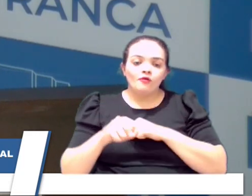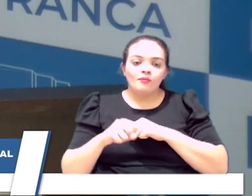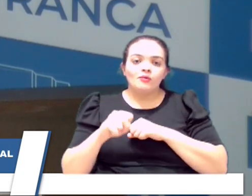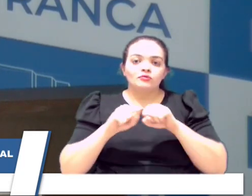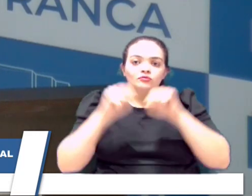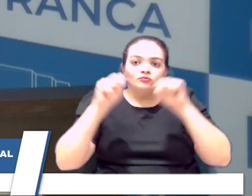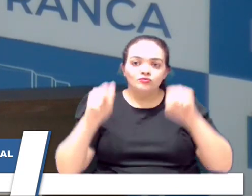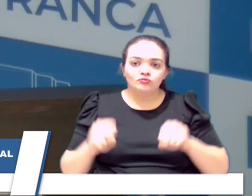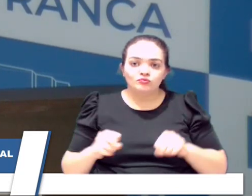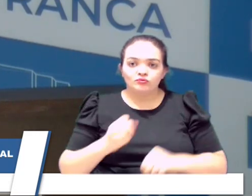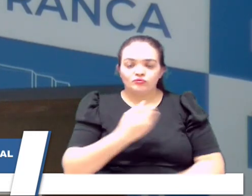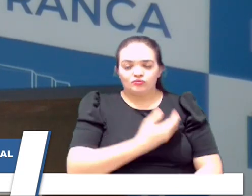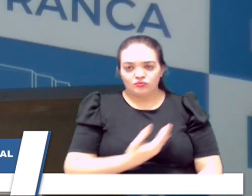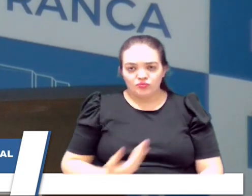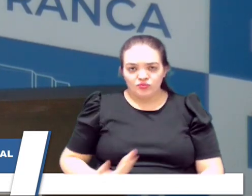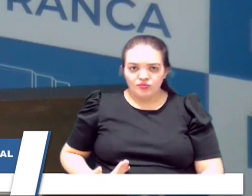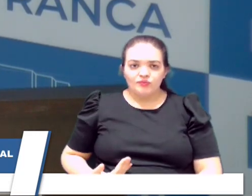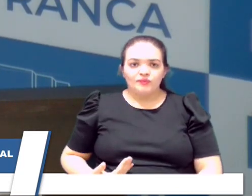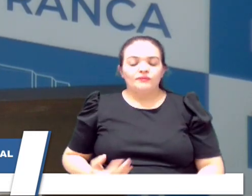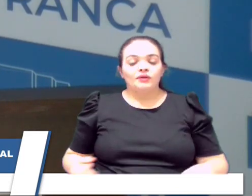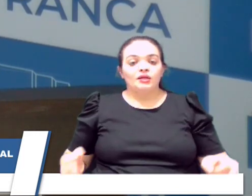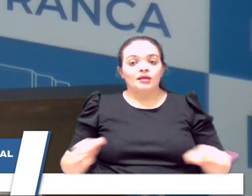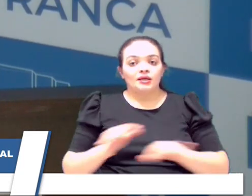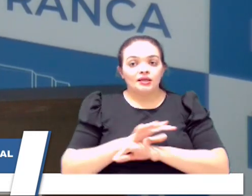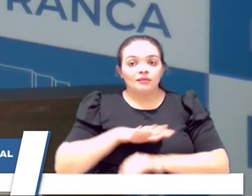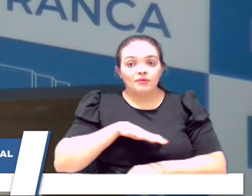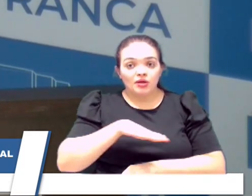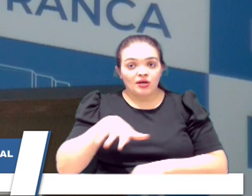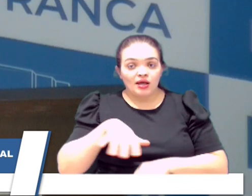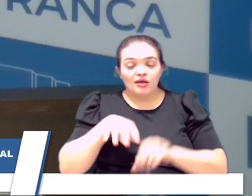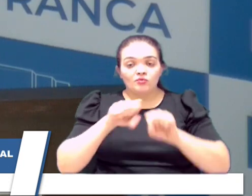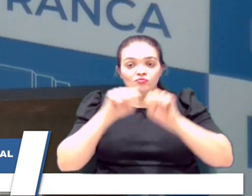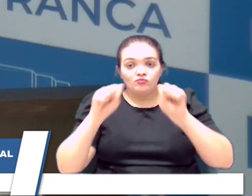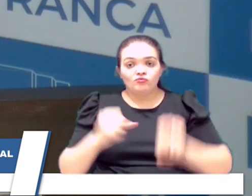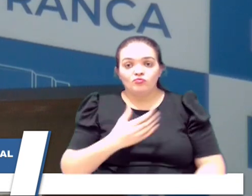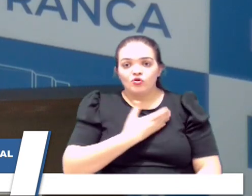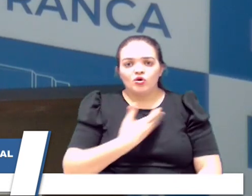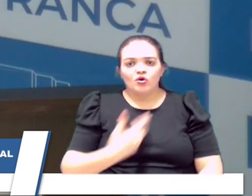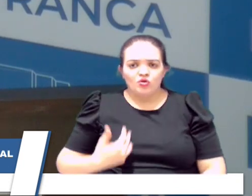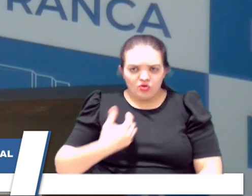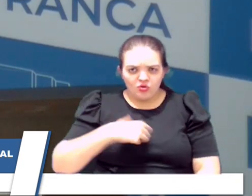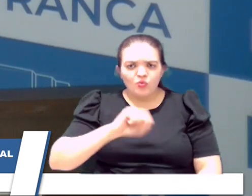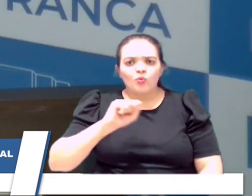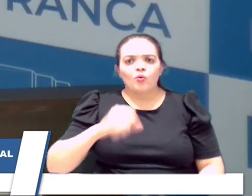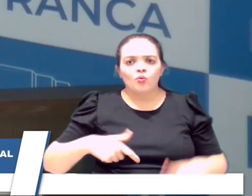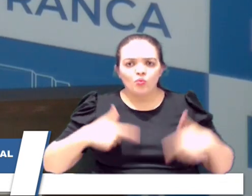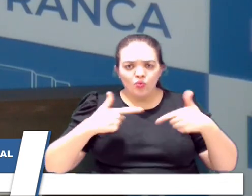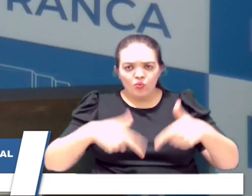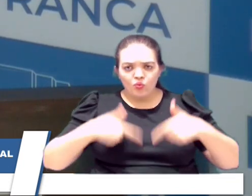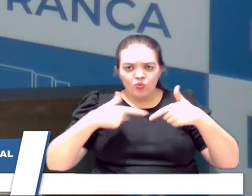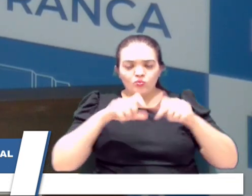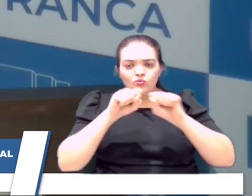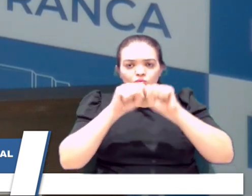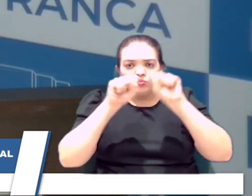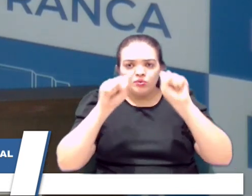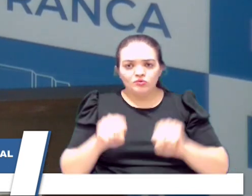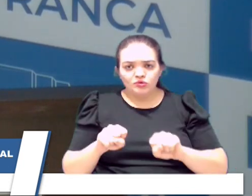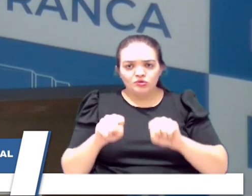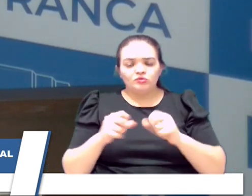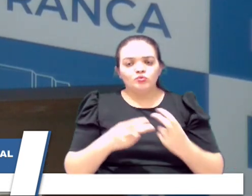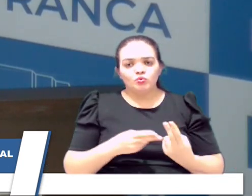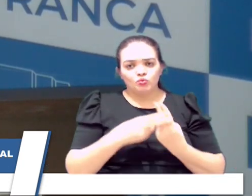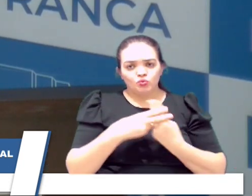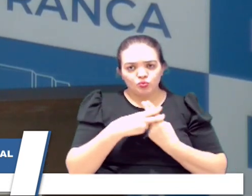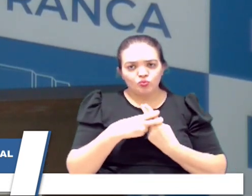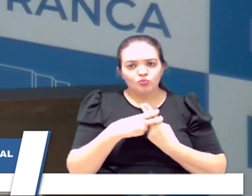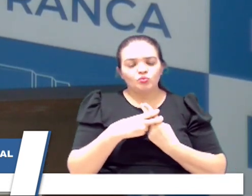público, acabei minha residência no sistema público e sou um defensor do sistema público de saúde, e que a gente consiga dar acesso para